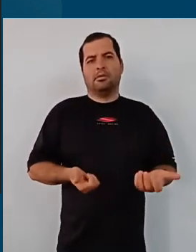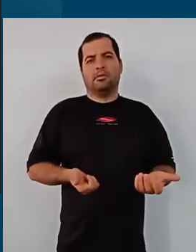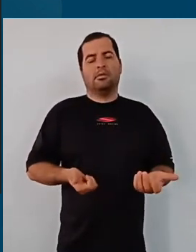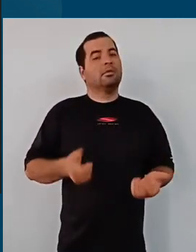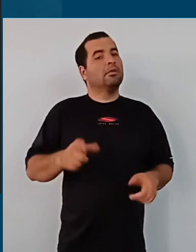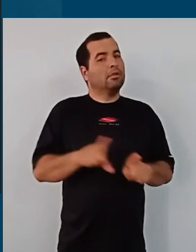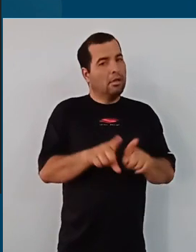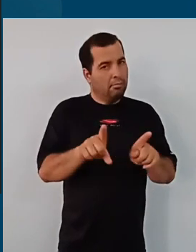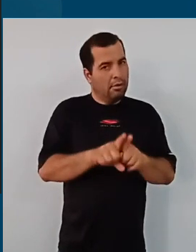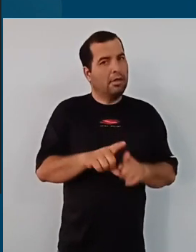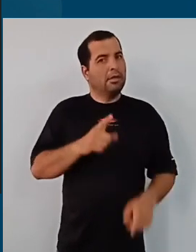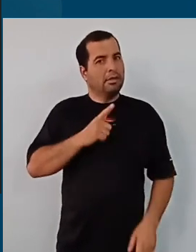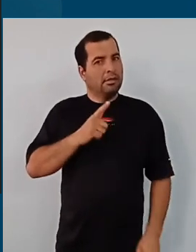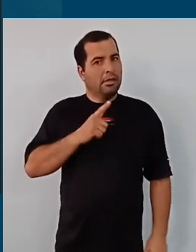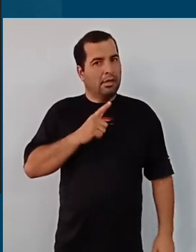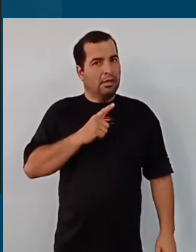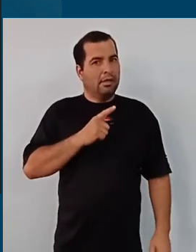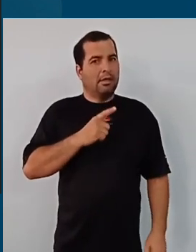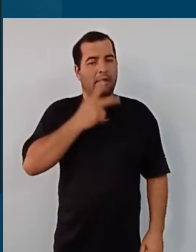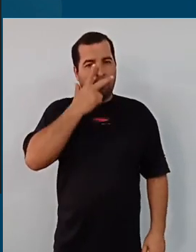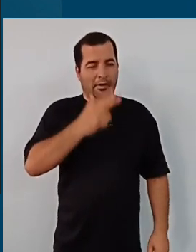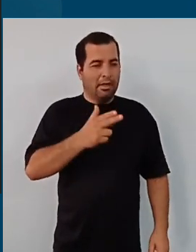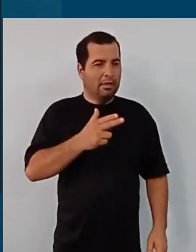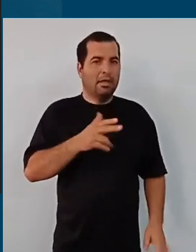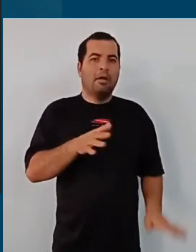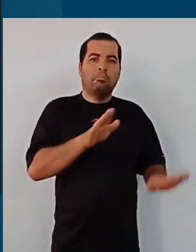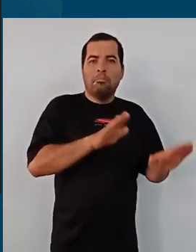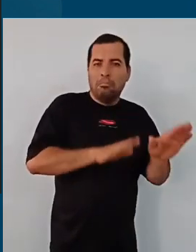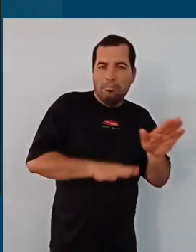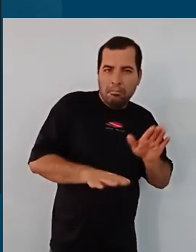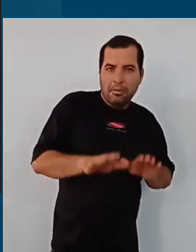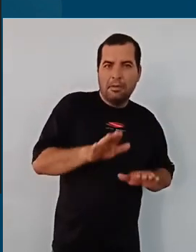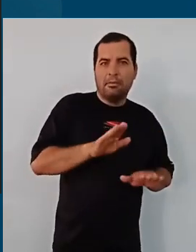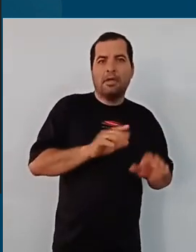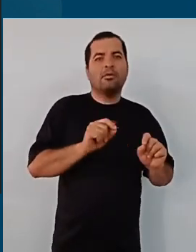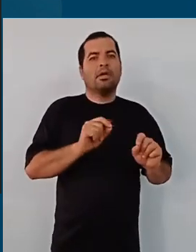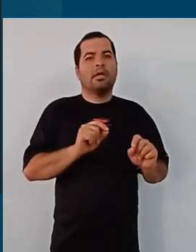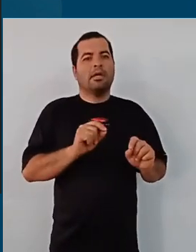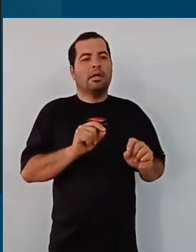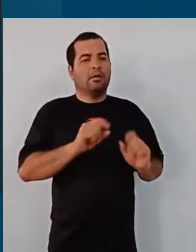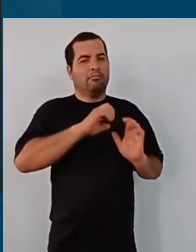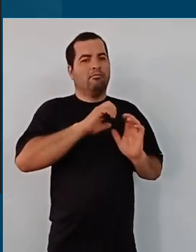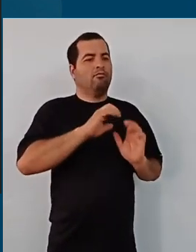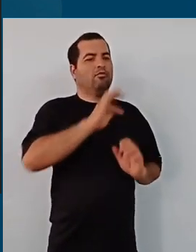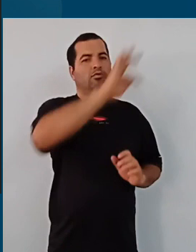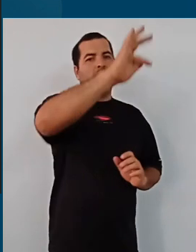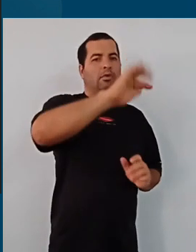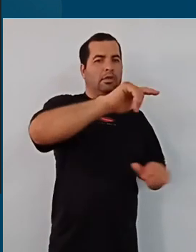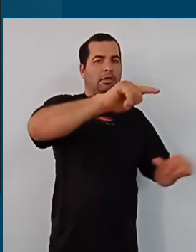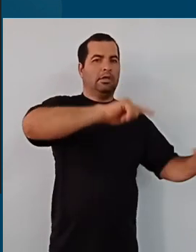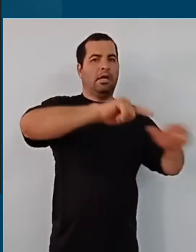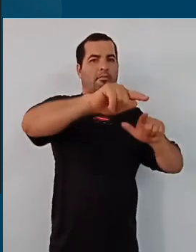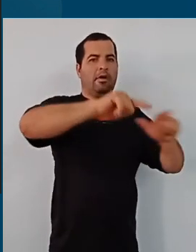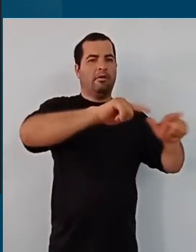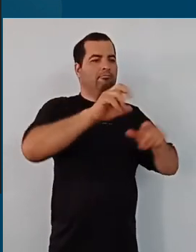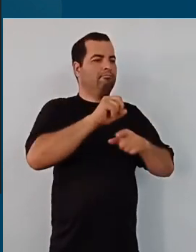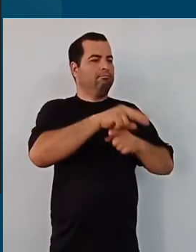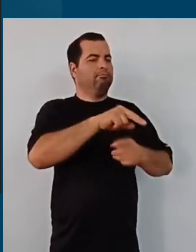com forte tendência para a preparação, para um mundo do trabalho